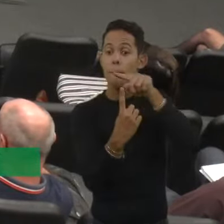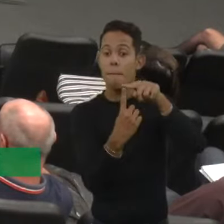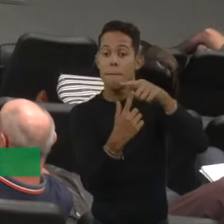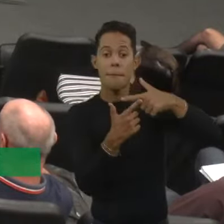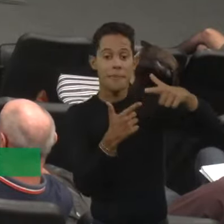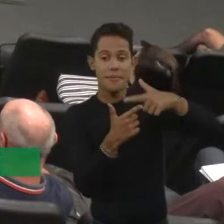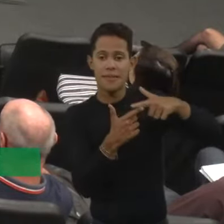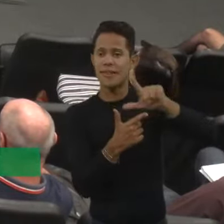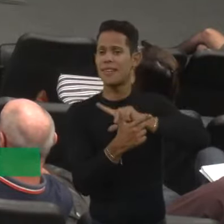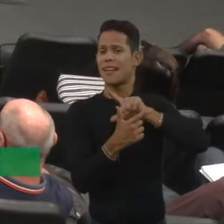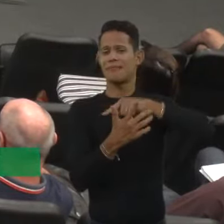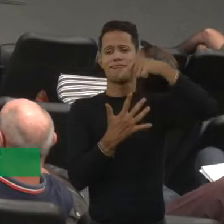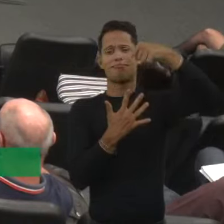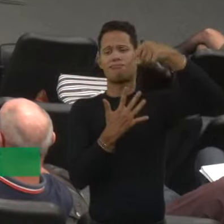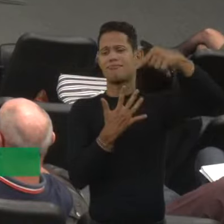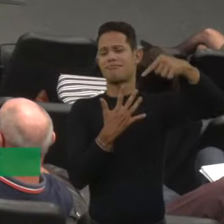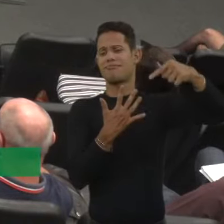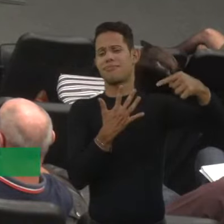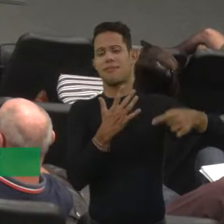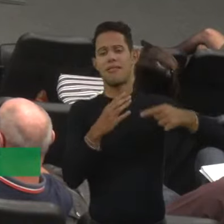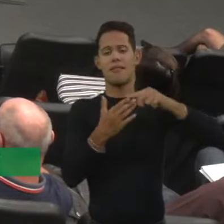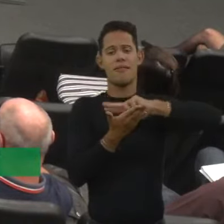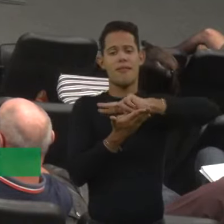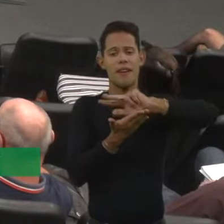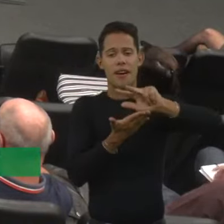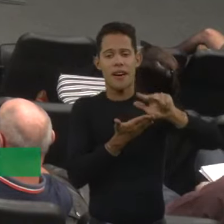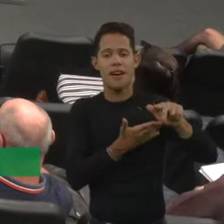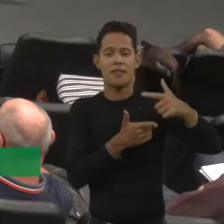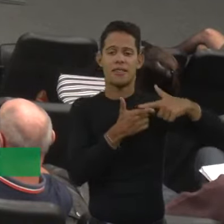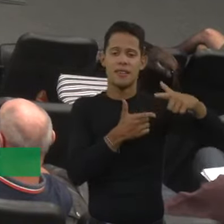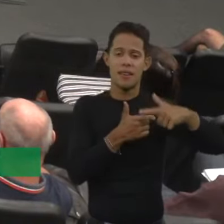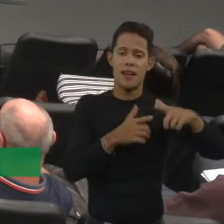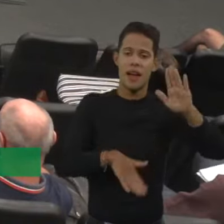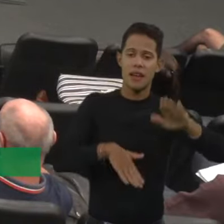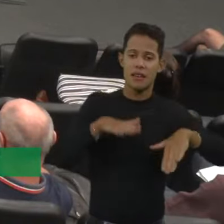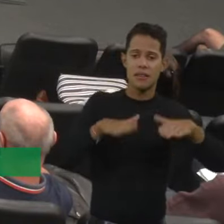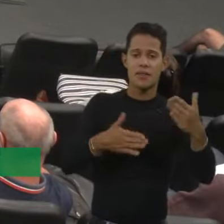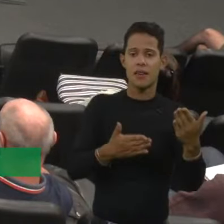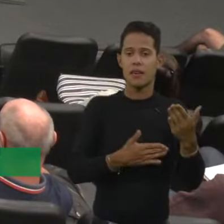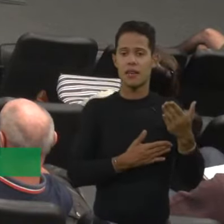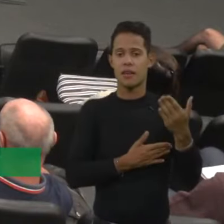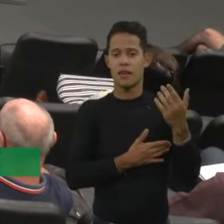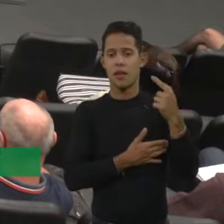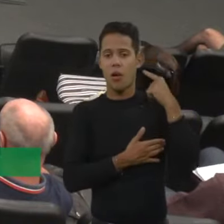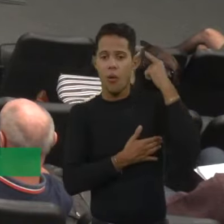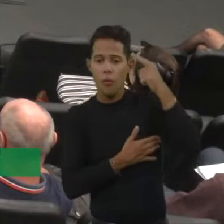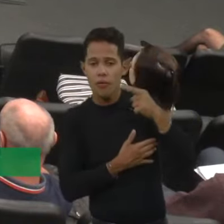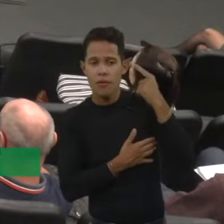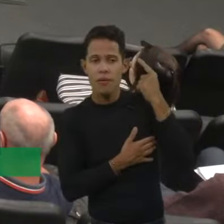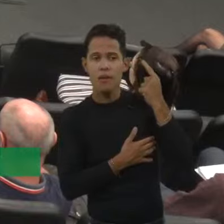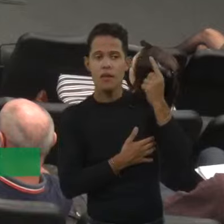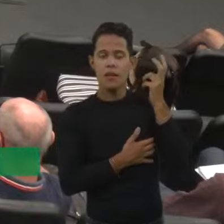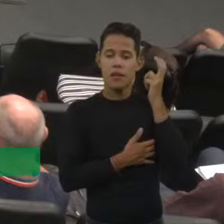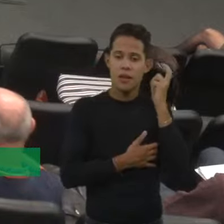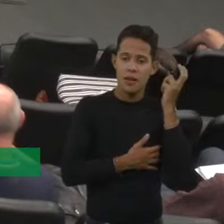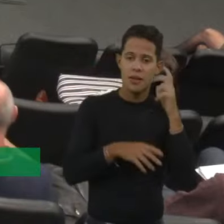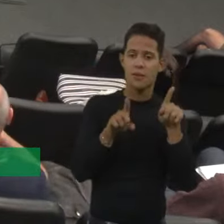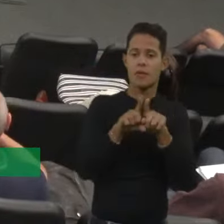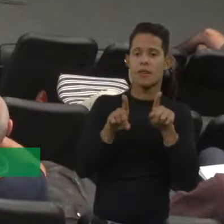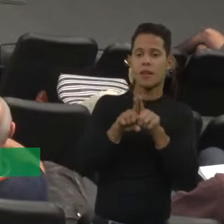têm várias complicações, seja de ouvido médio, seja de complicações cardíacas, pulmonares,